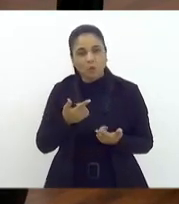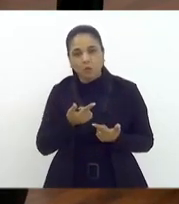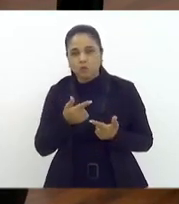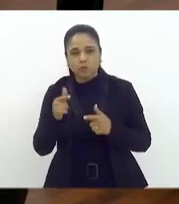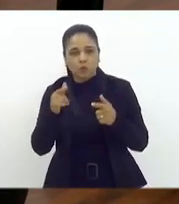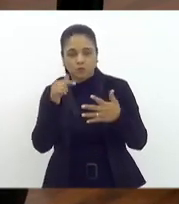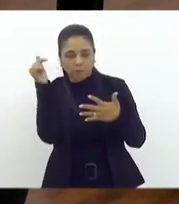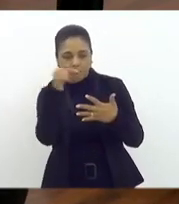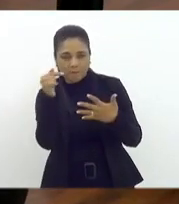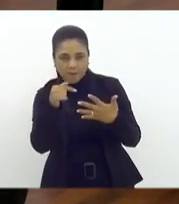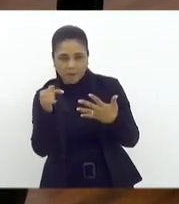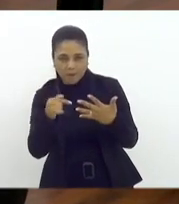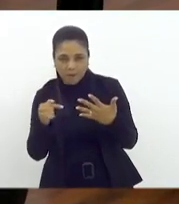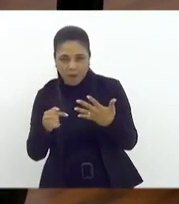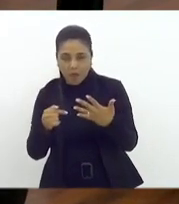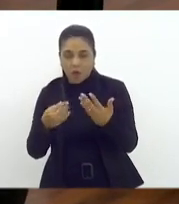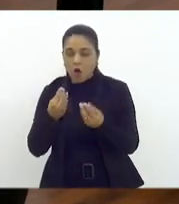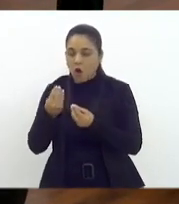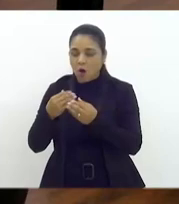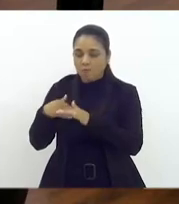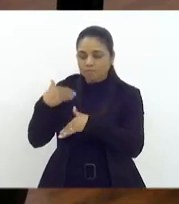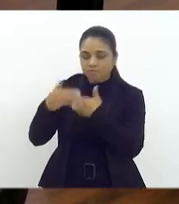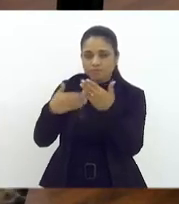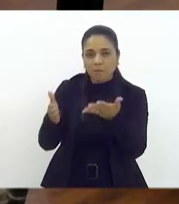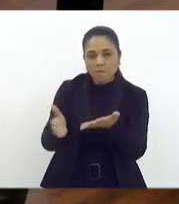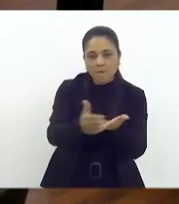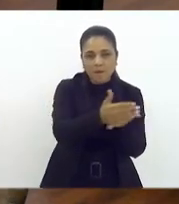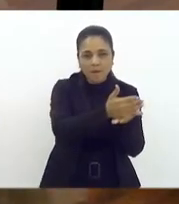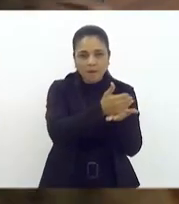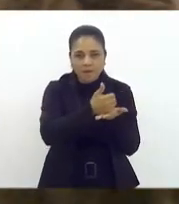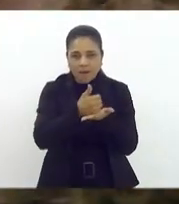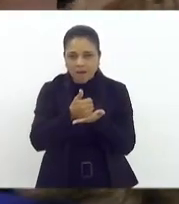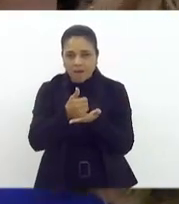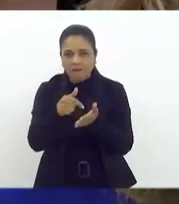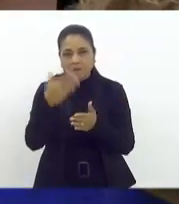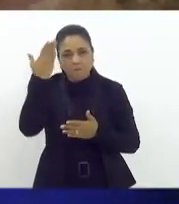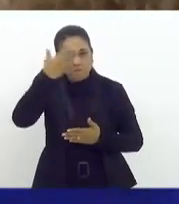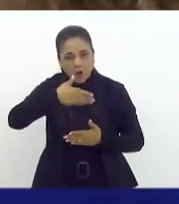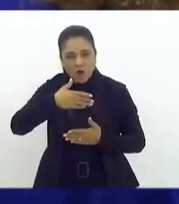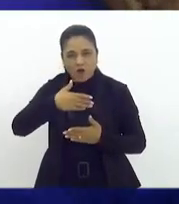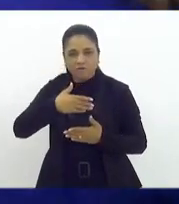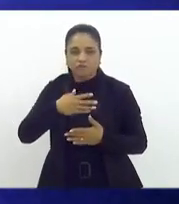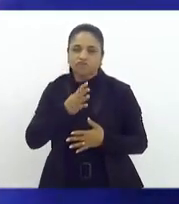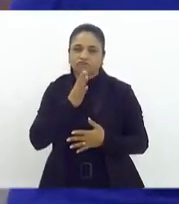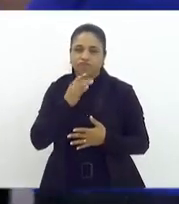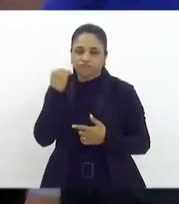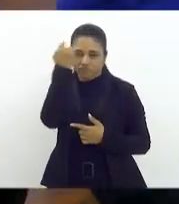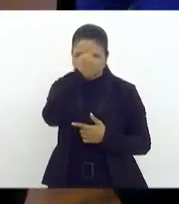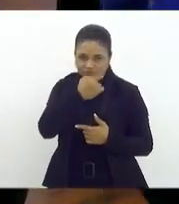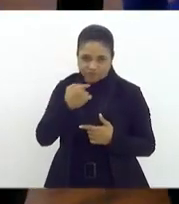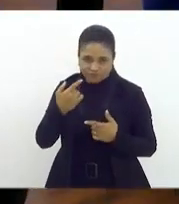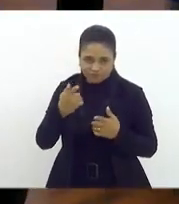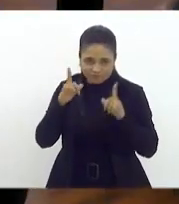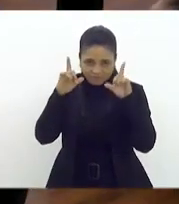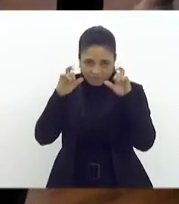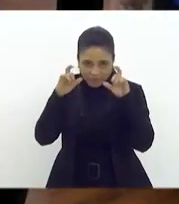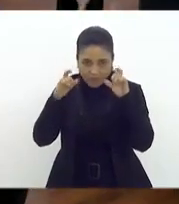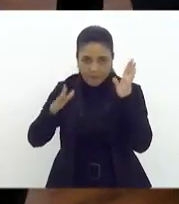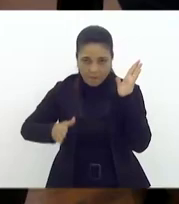outros aspectos que elas são ao procedimento de coleta da prova de reconhecimento já estão devidamente